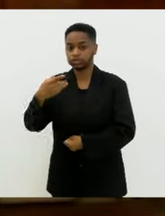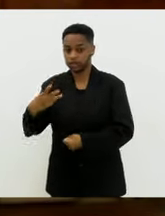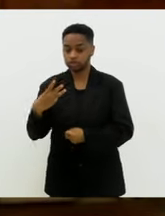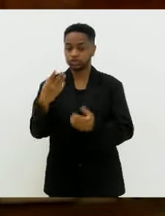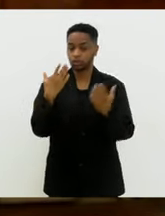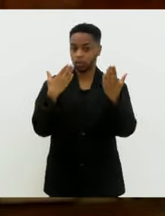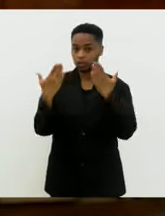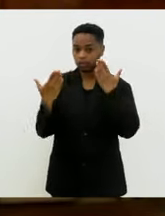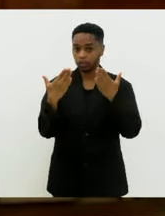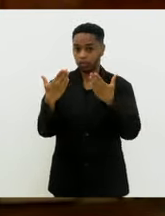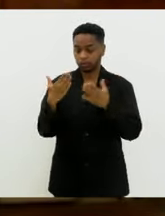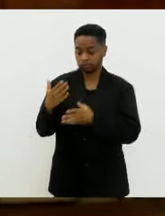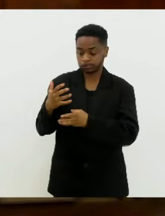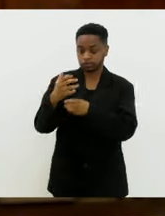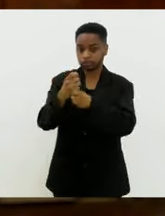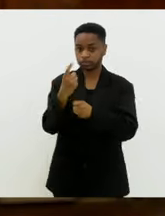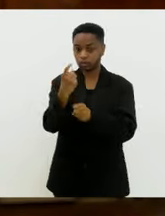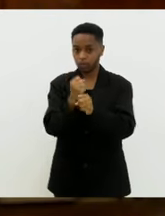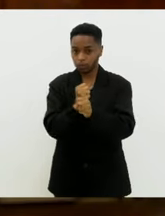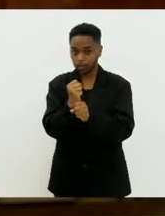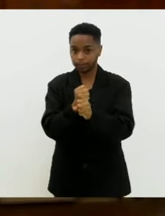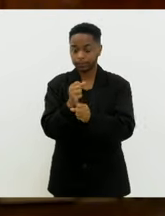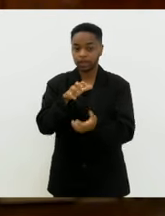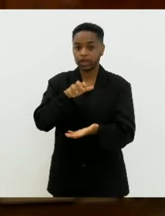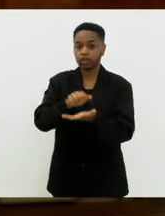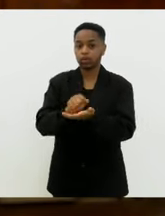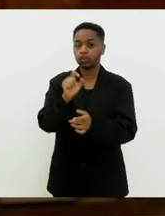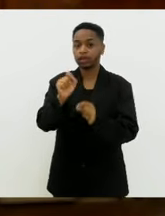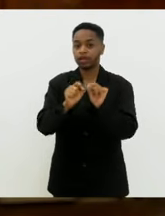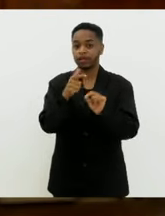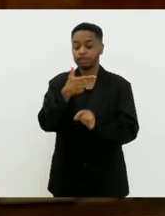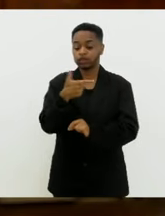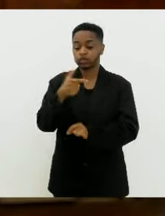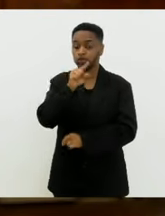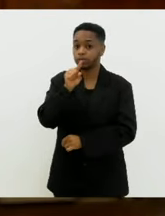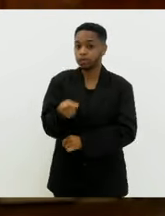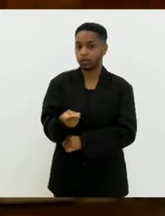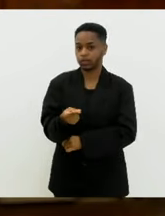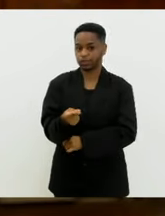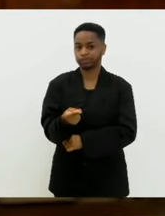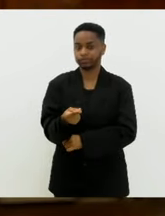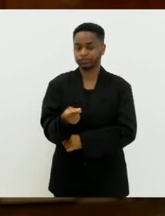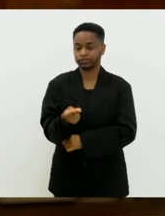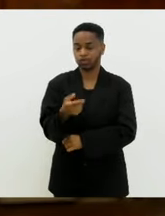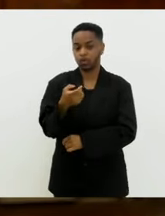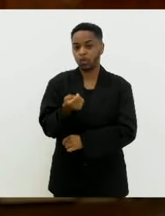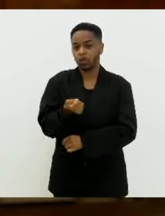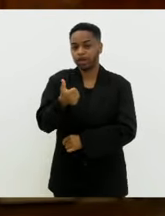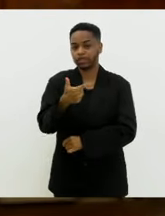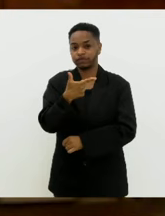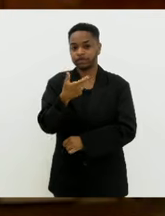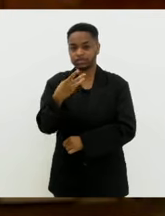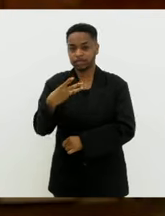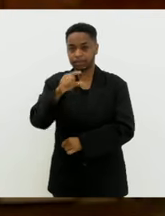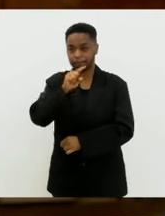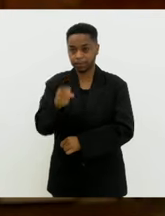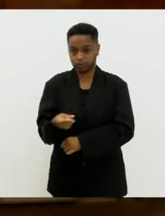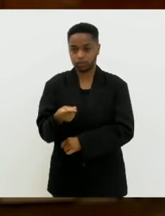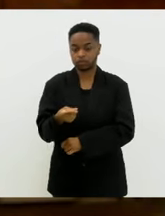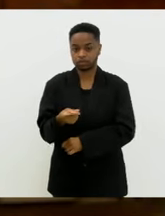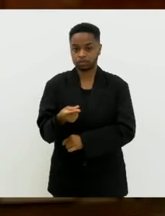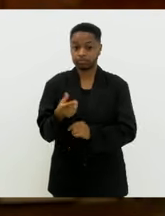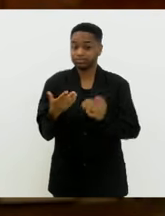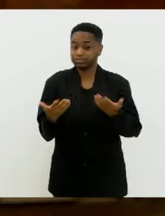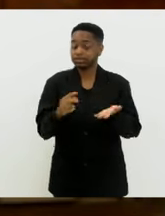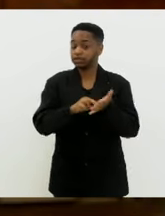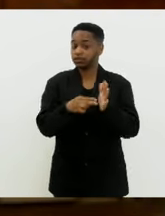o ano, foram registrados 22 mil casos, quase 23 mil casos de dengue. Ou